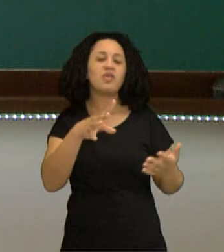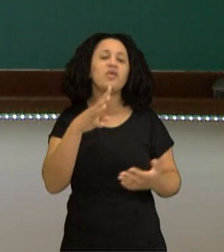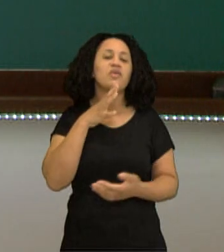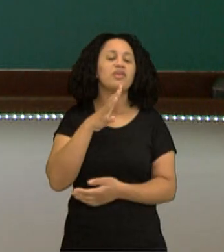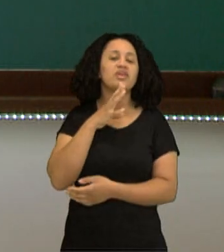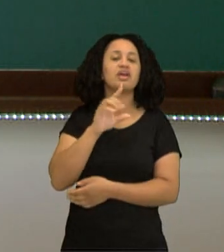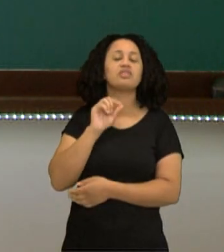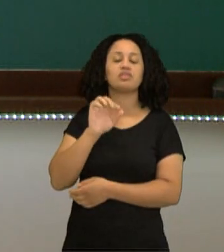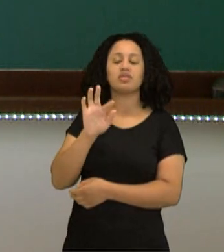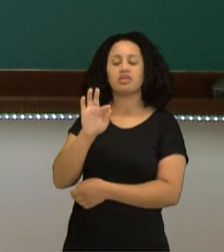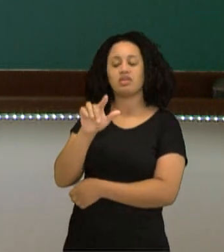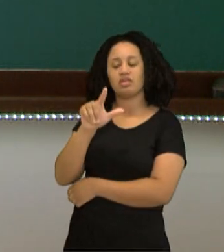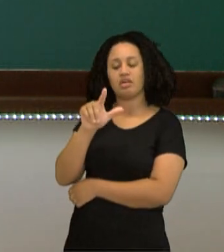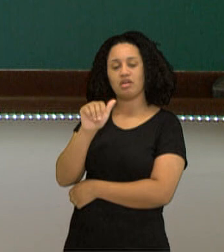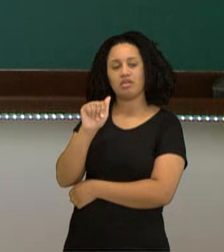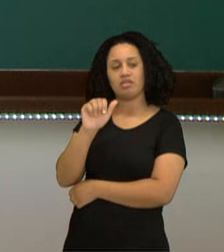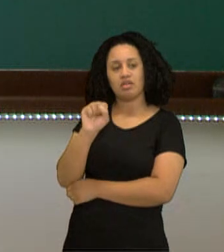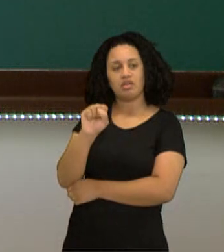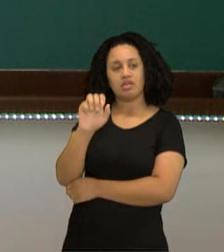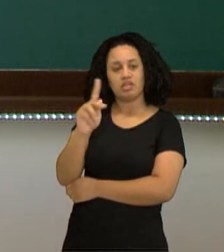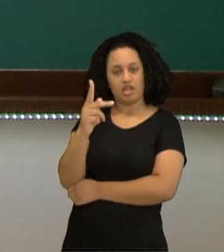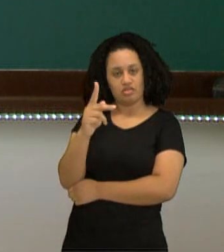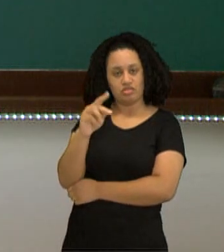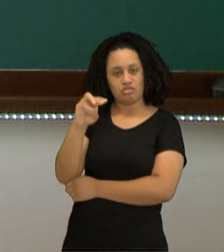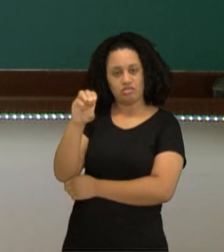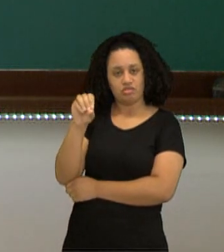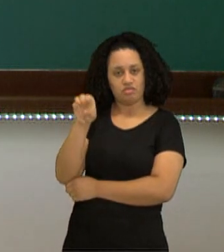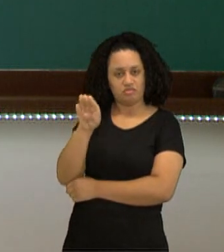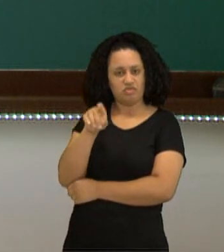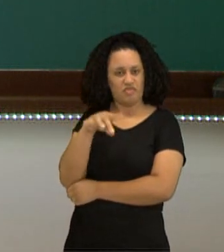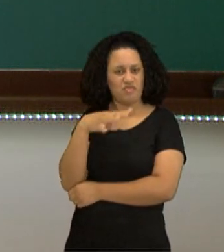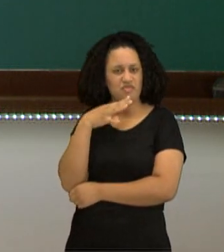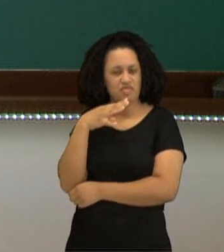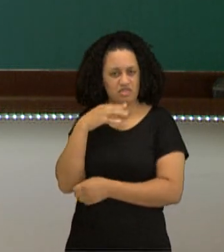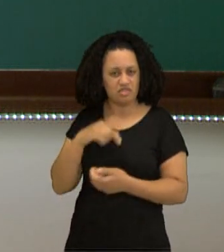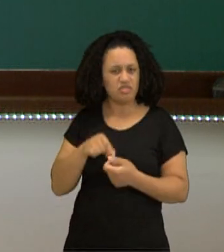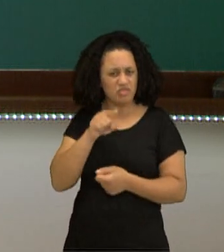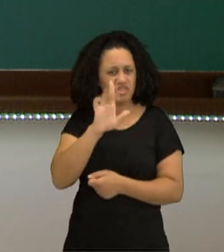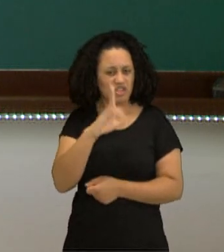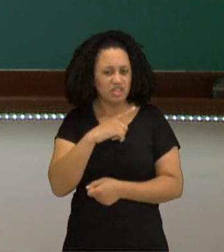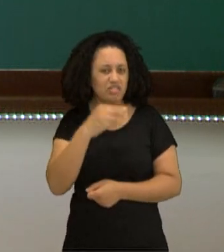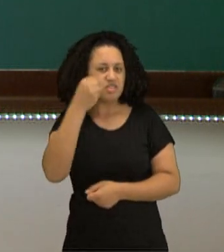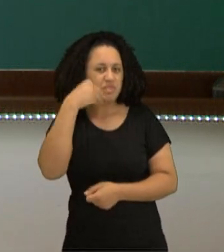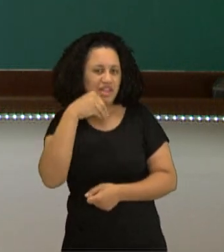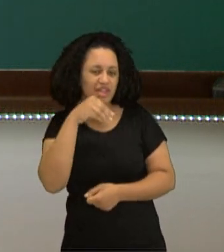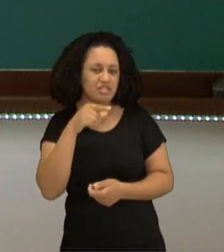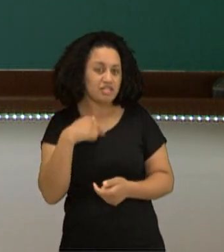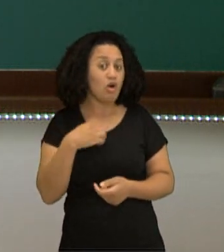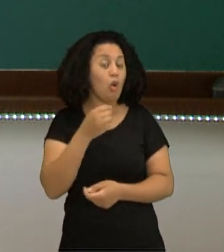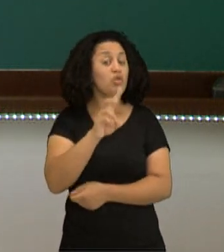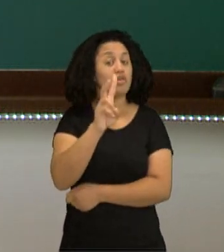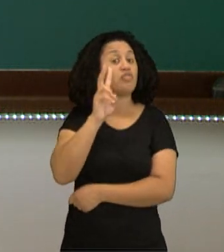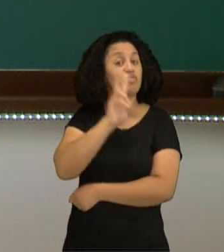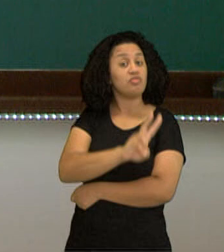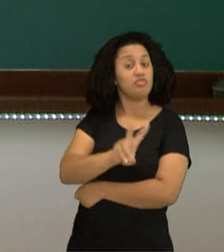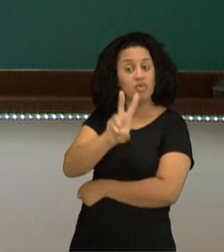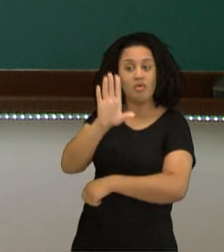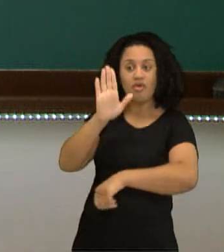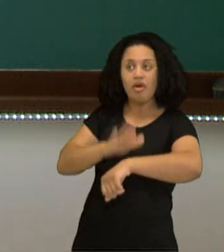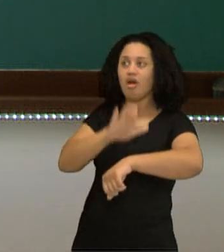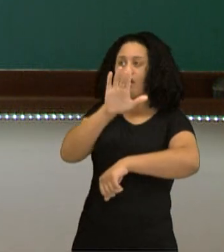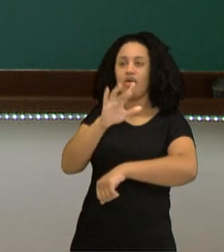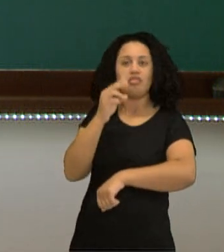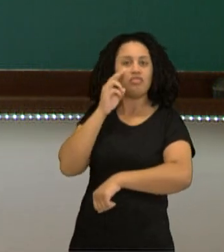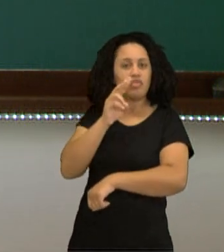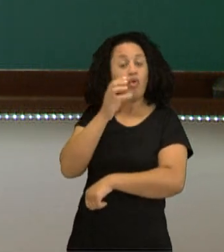em flash mob? Por um acaso, será que você já participou de um ou já viu um ao vivo ou